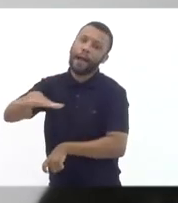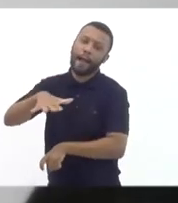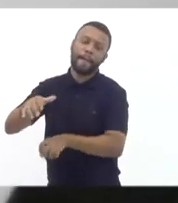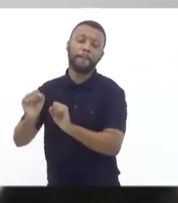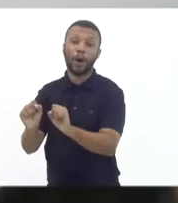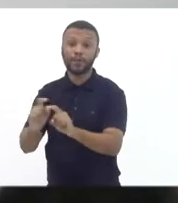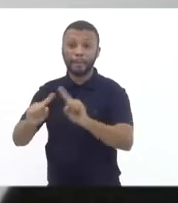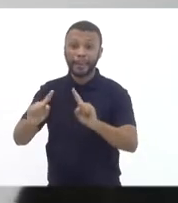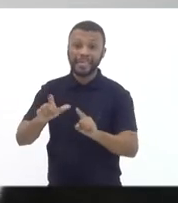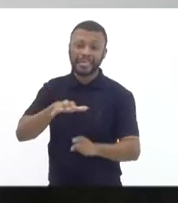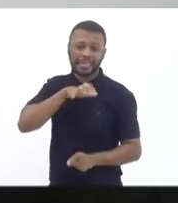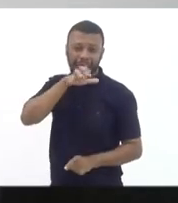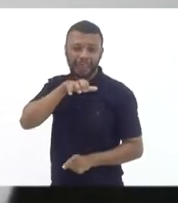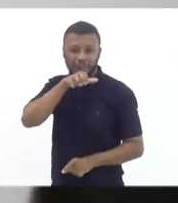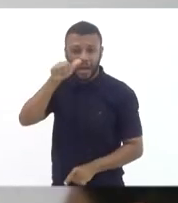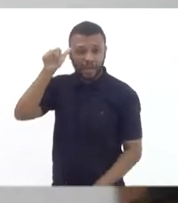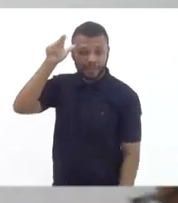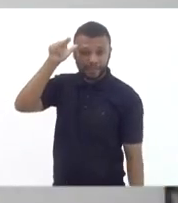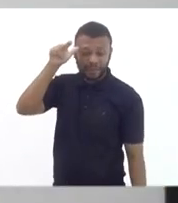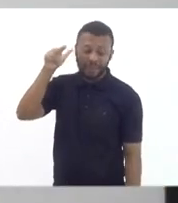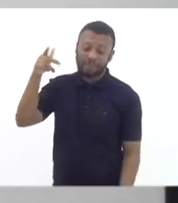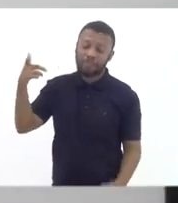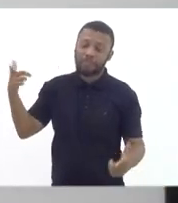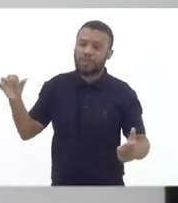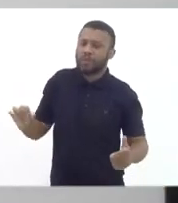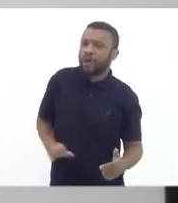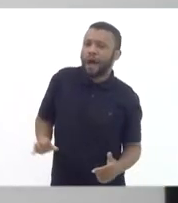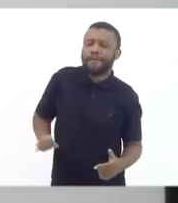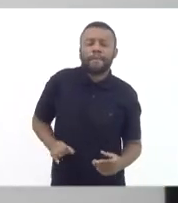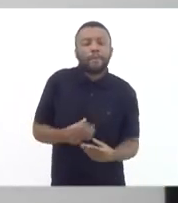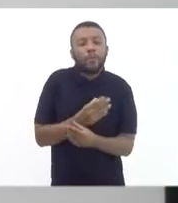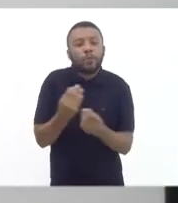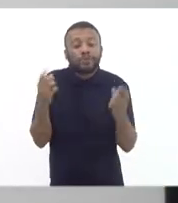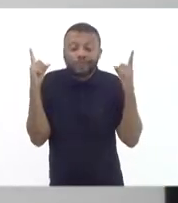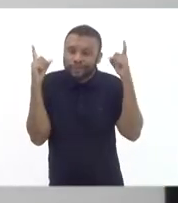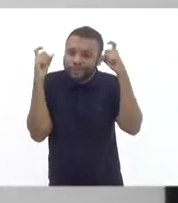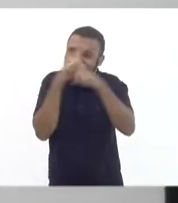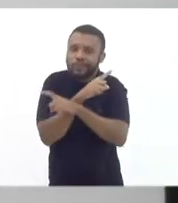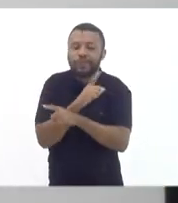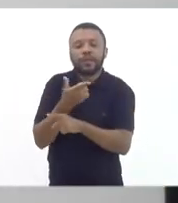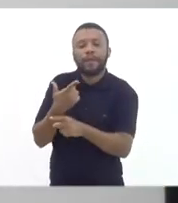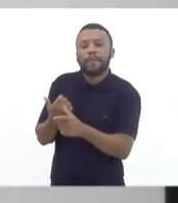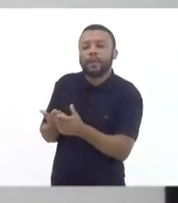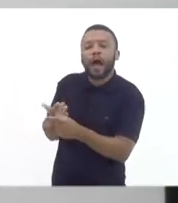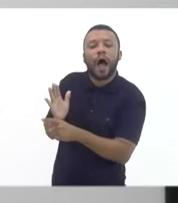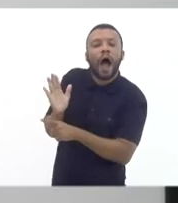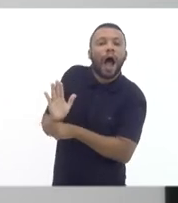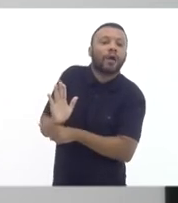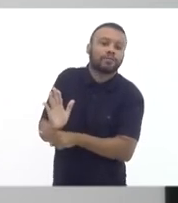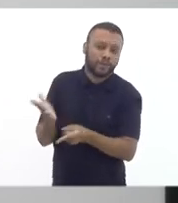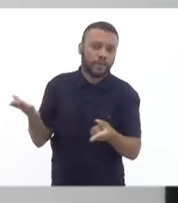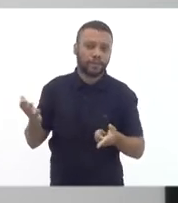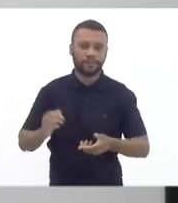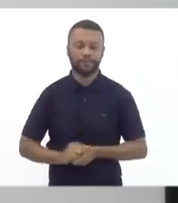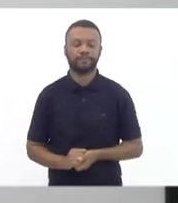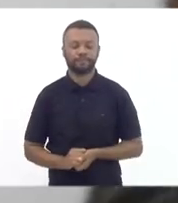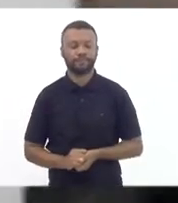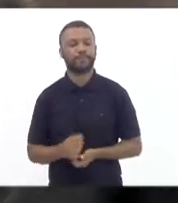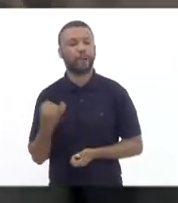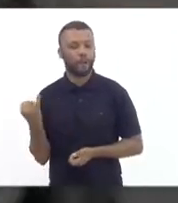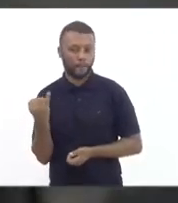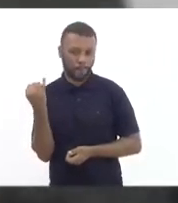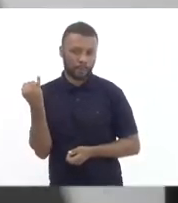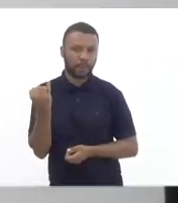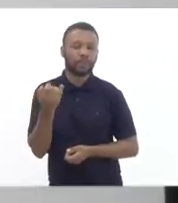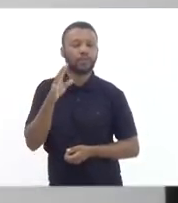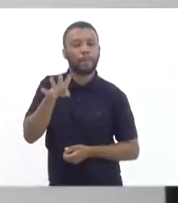sofrem muito e é muito difícil ajudar, como a Andréia falou. Outra questão também importante, um programa importante, é o